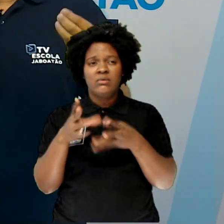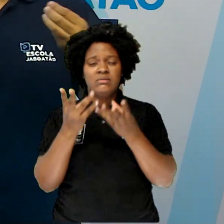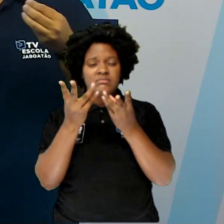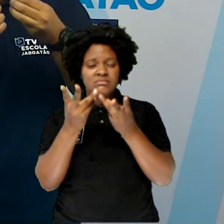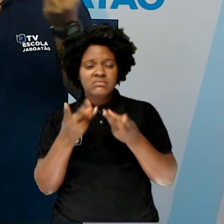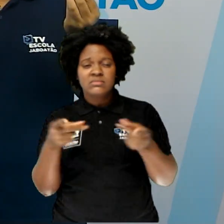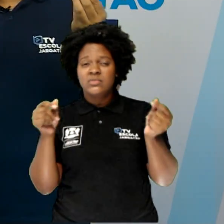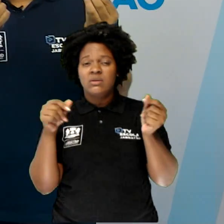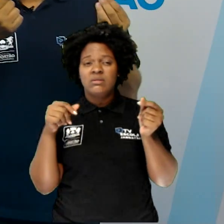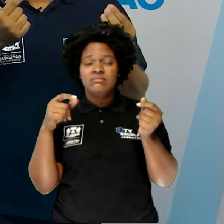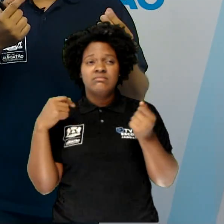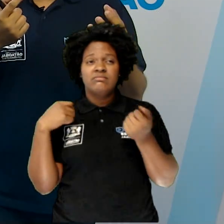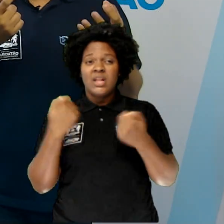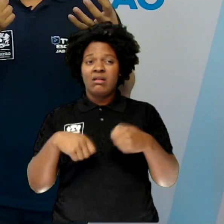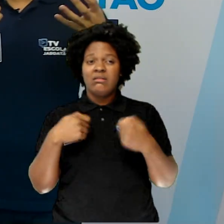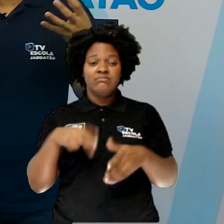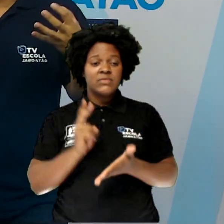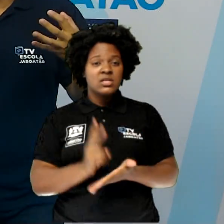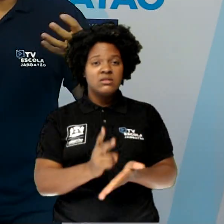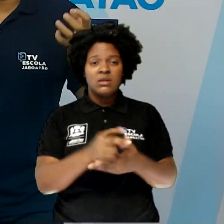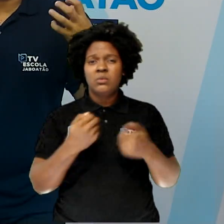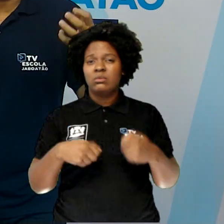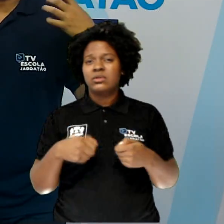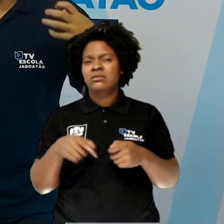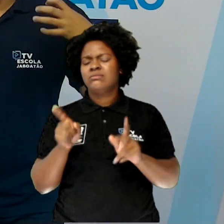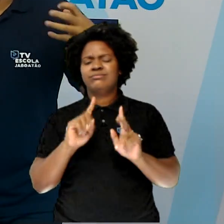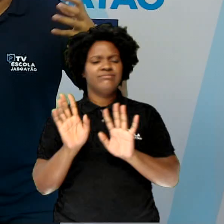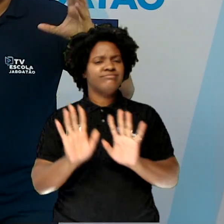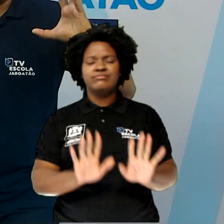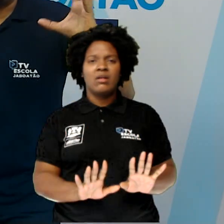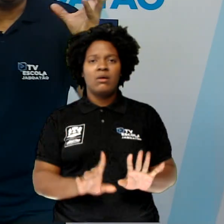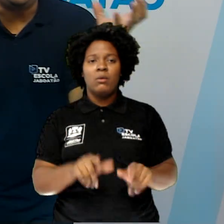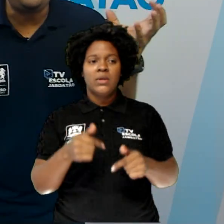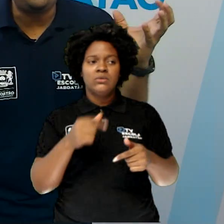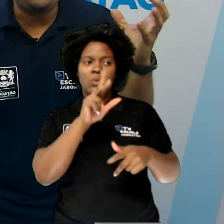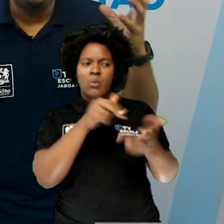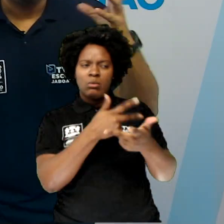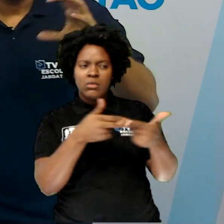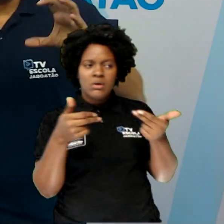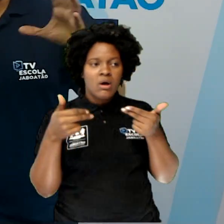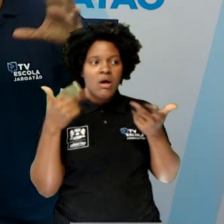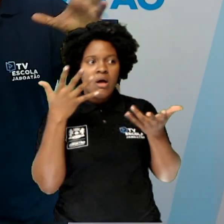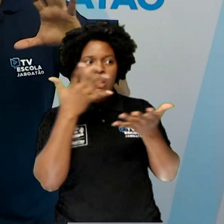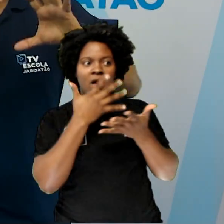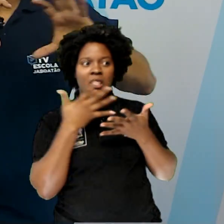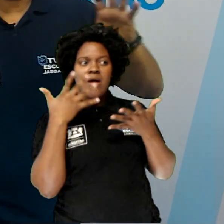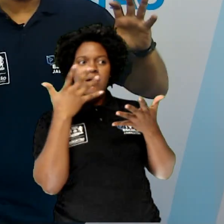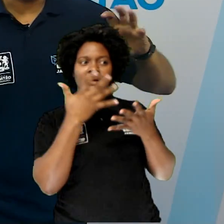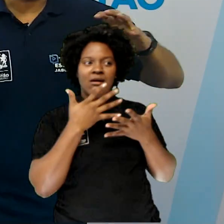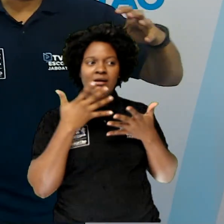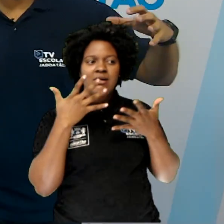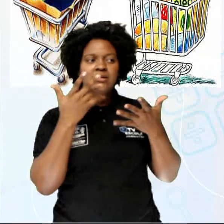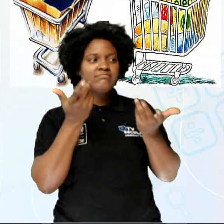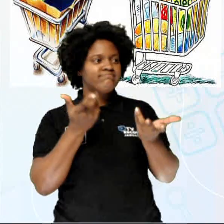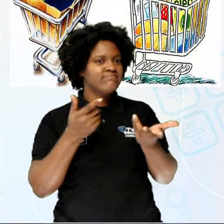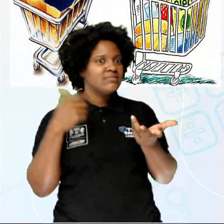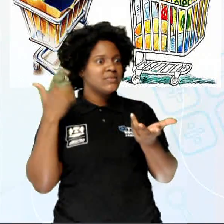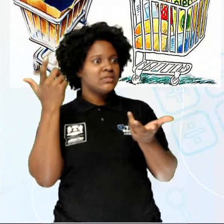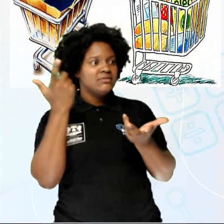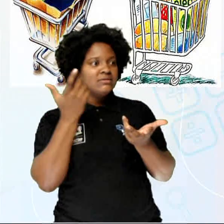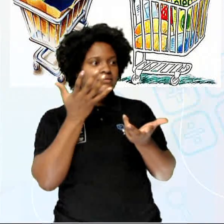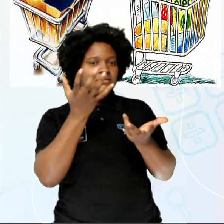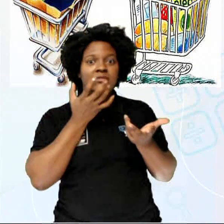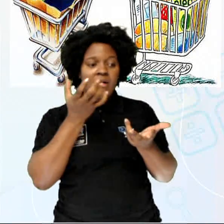nem precise, mas o produto é como se ele exercesse um fascínio, né? Como se ele exercesse assim uma